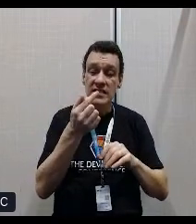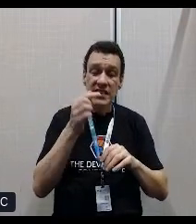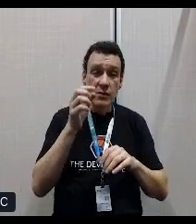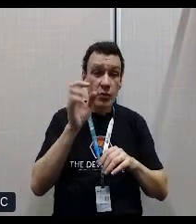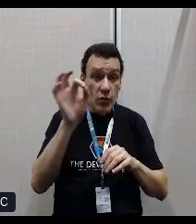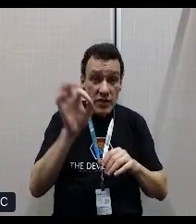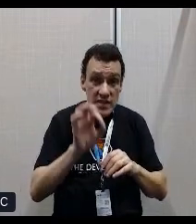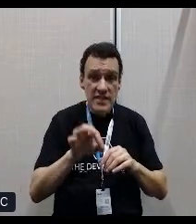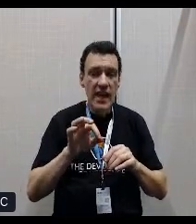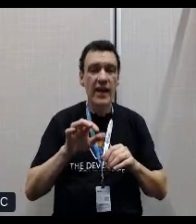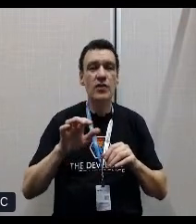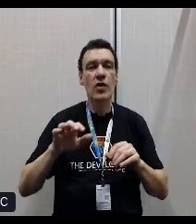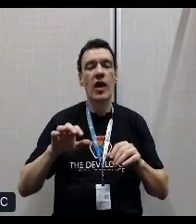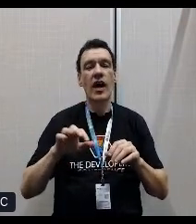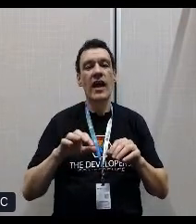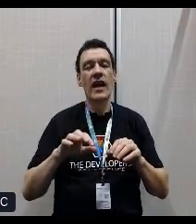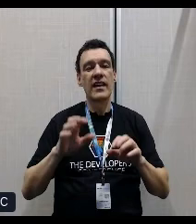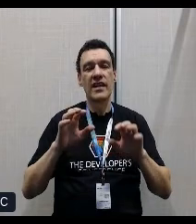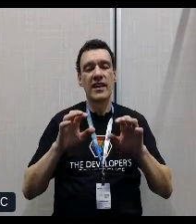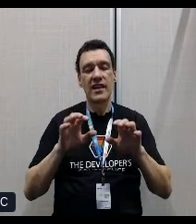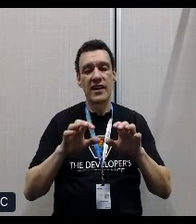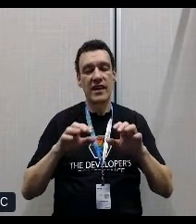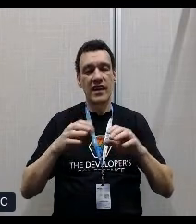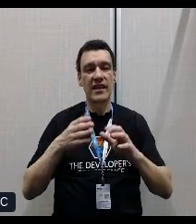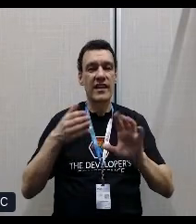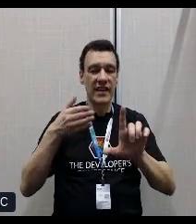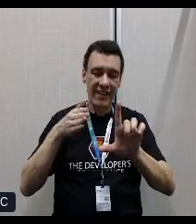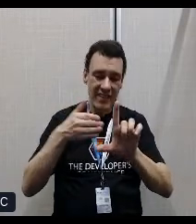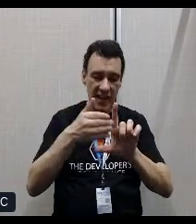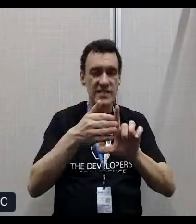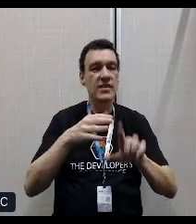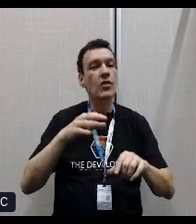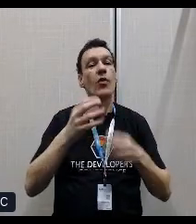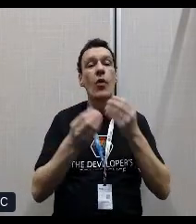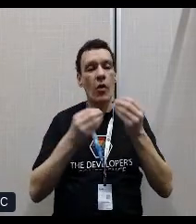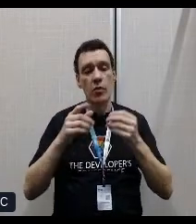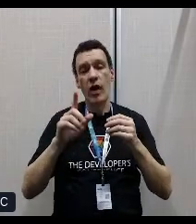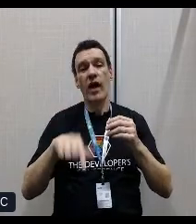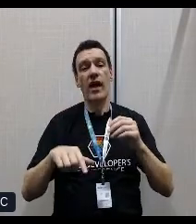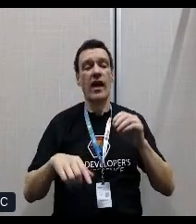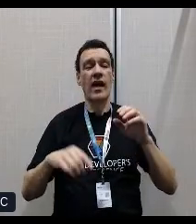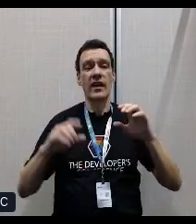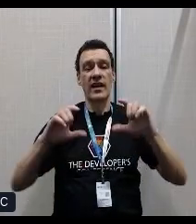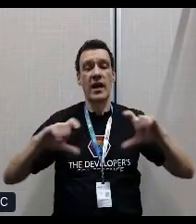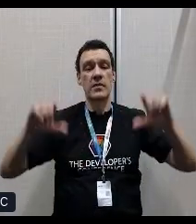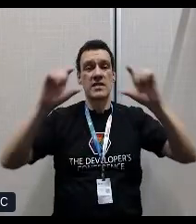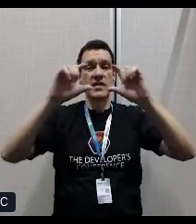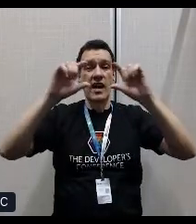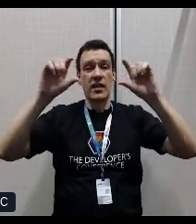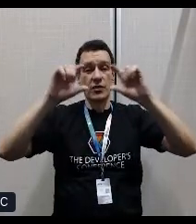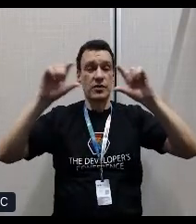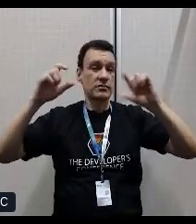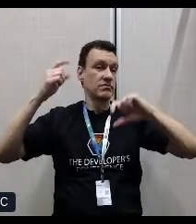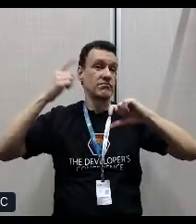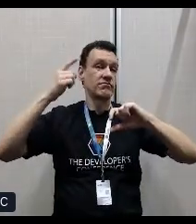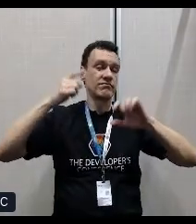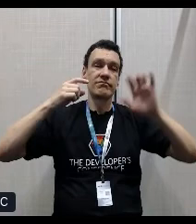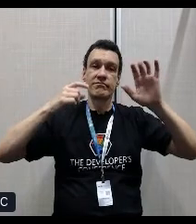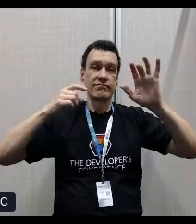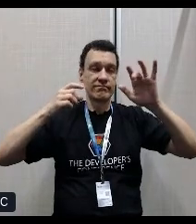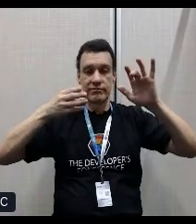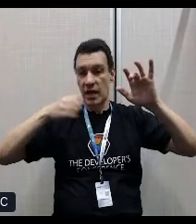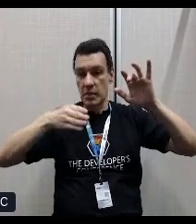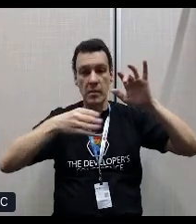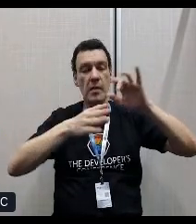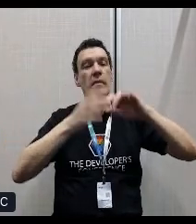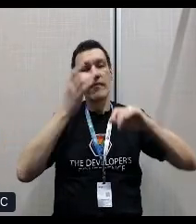por cabeçalhos, né? Então, a hierarquia, a arquitetura da informação, ela é muito importante quando a gente pensa sobre